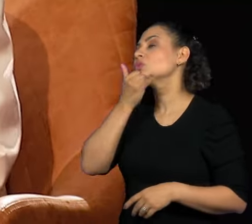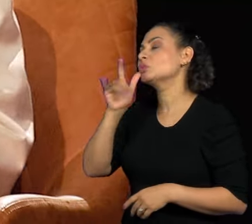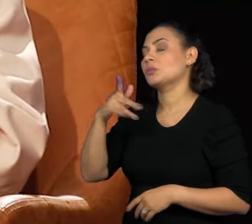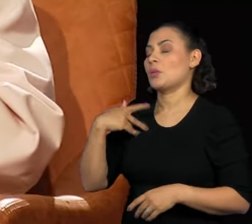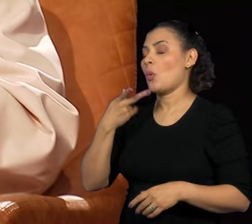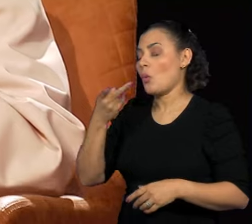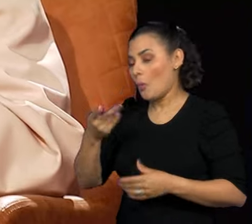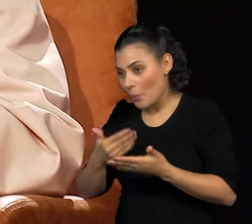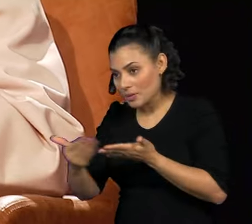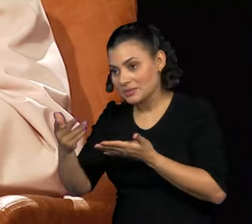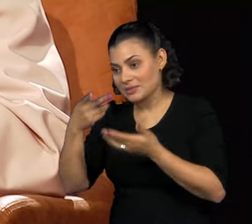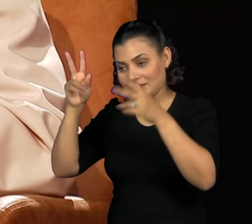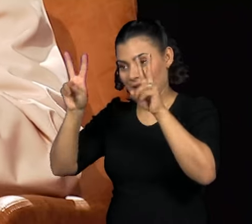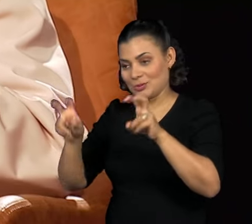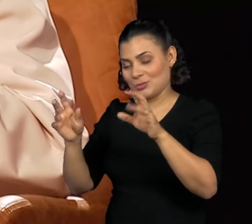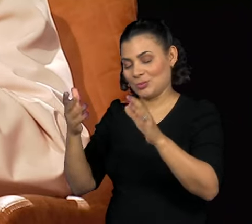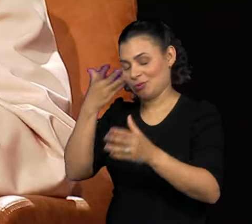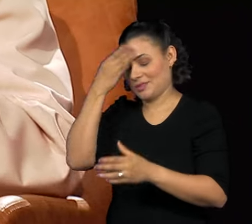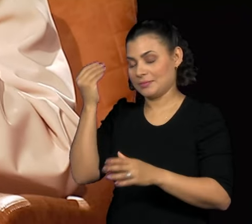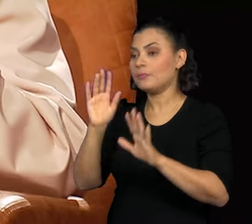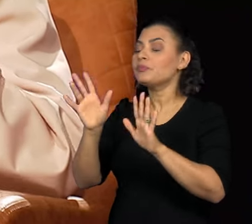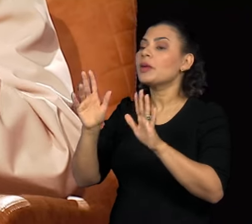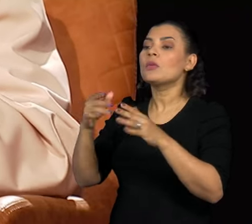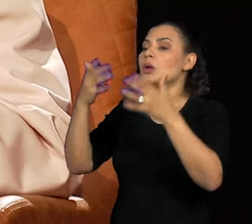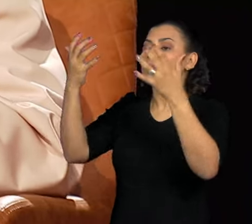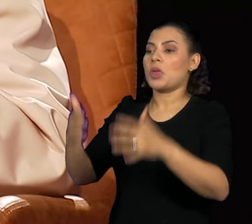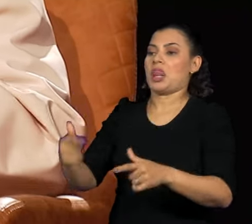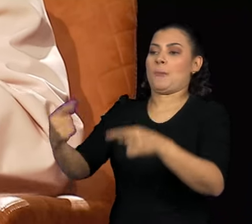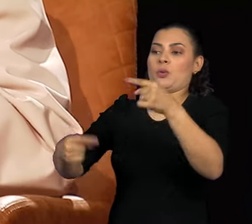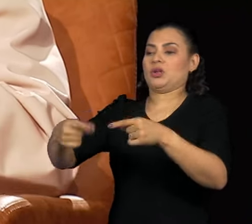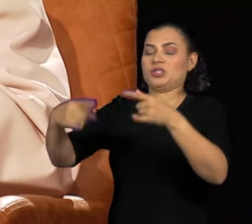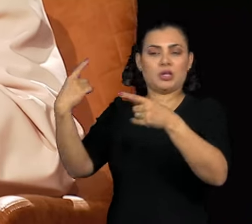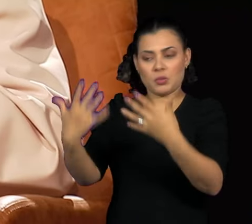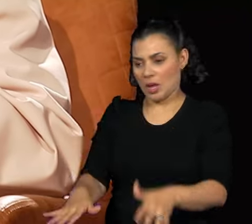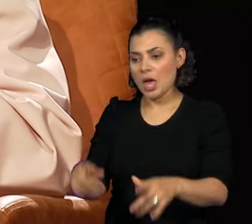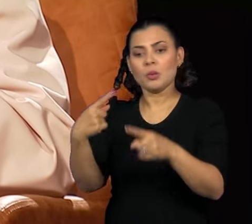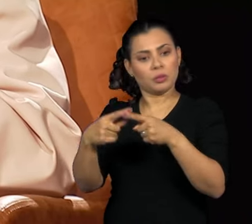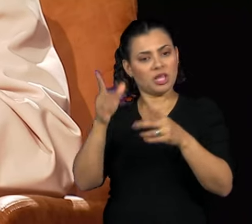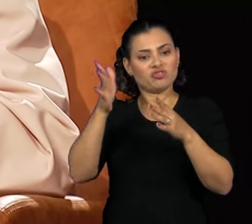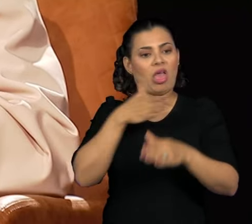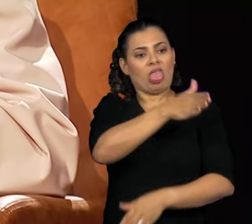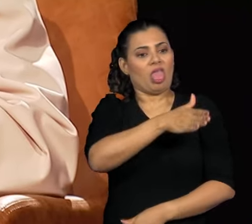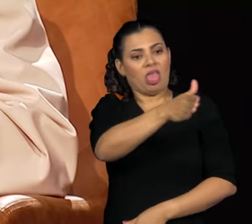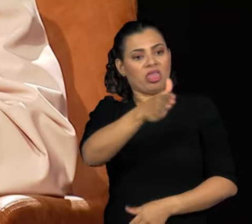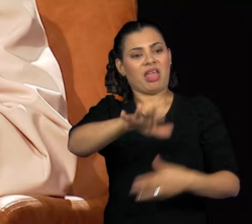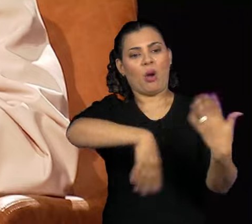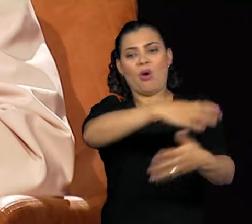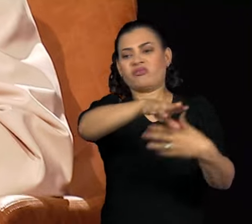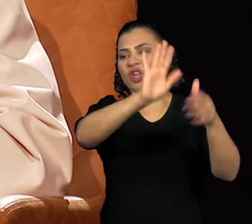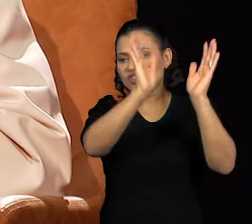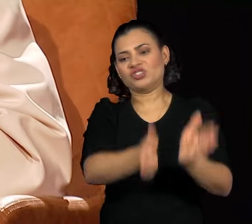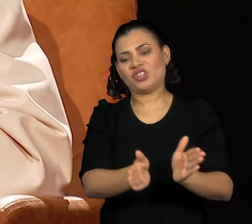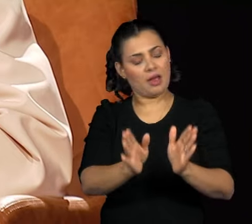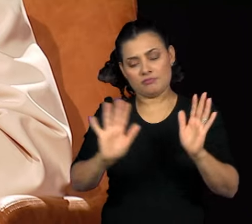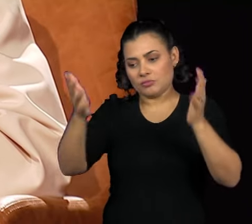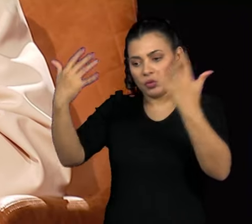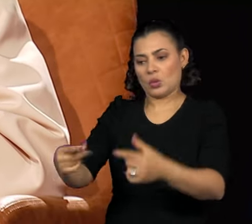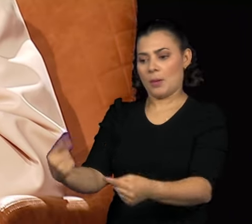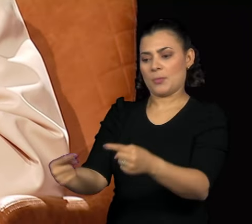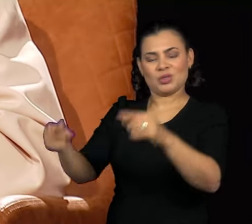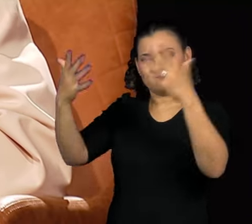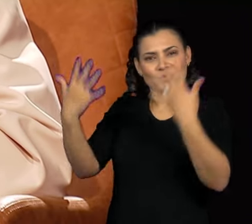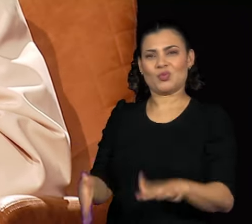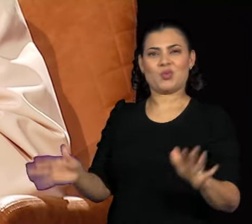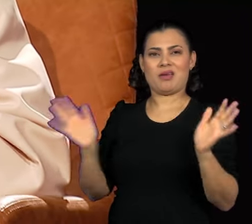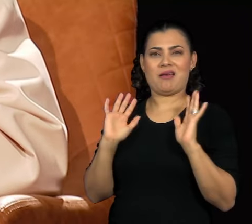outra. E eu falei, não quero saber disso, porque eu já estou metida em tanta confusão. Tudo eu